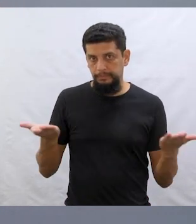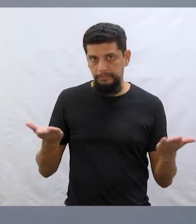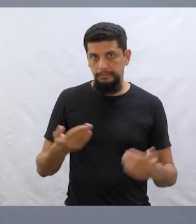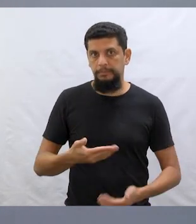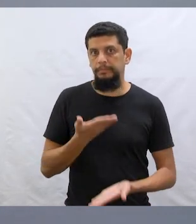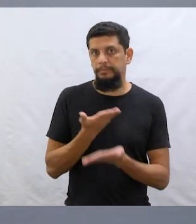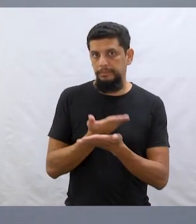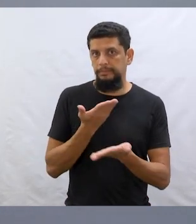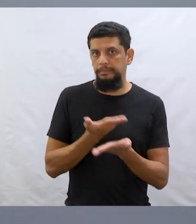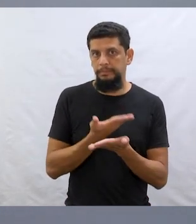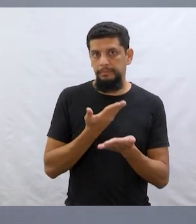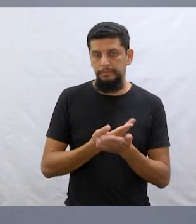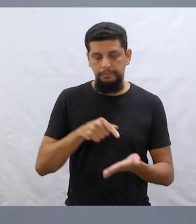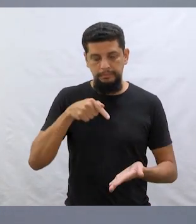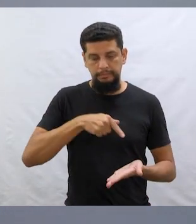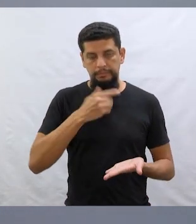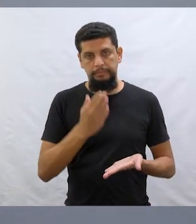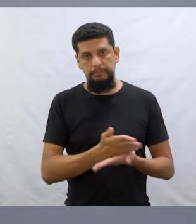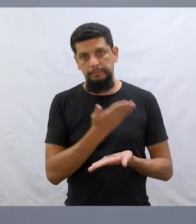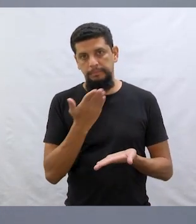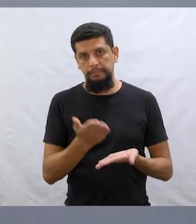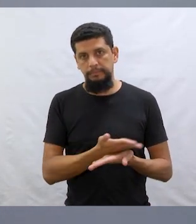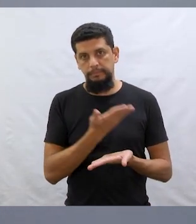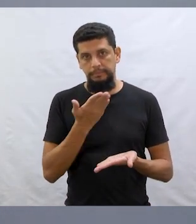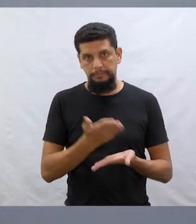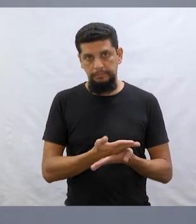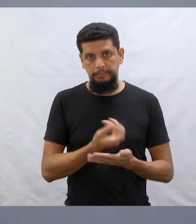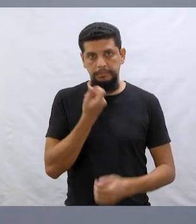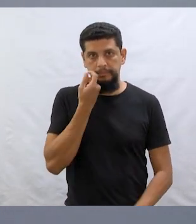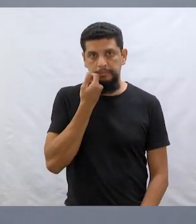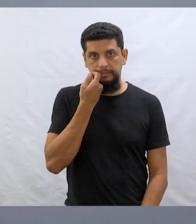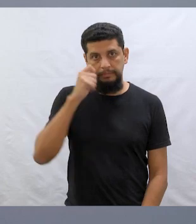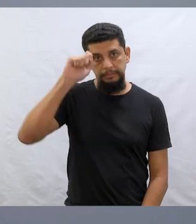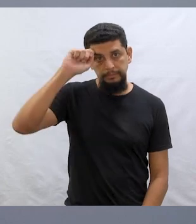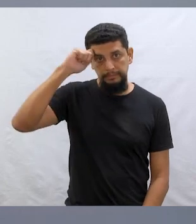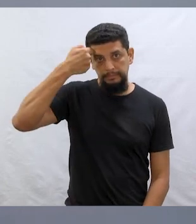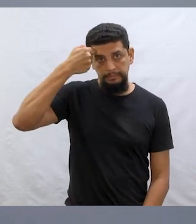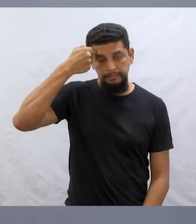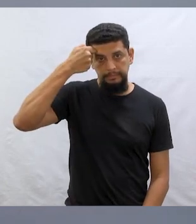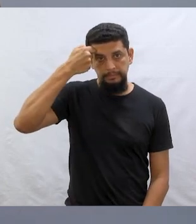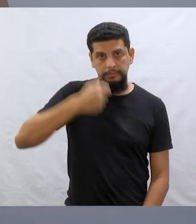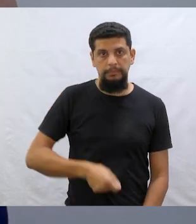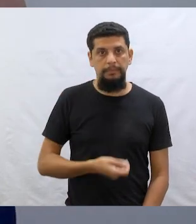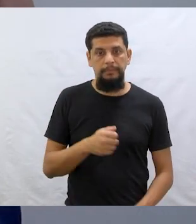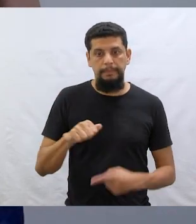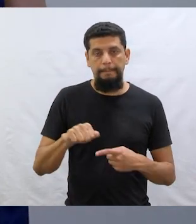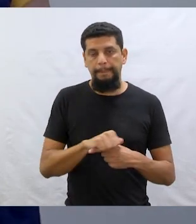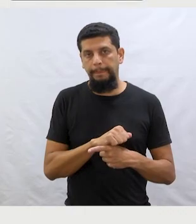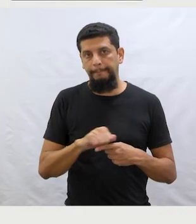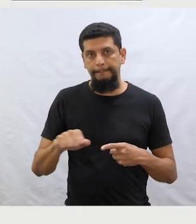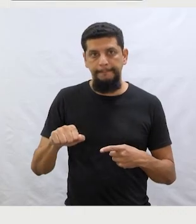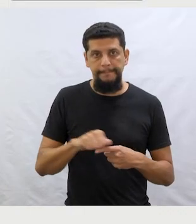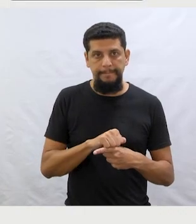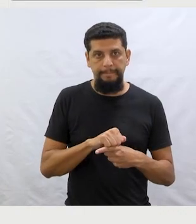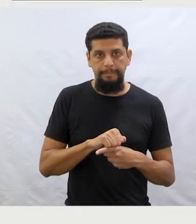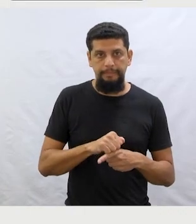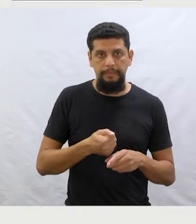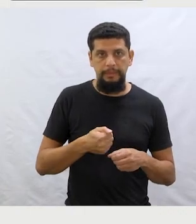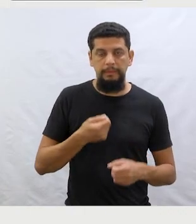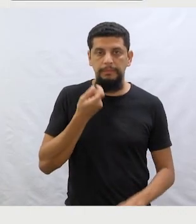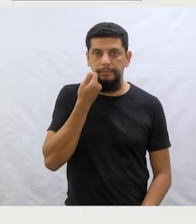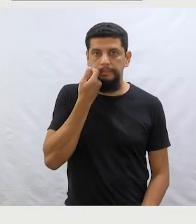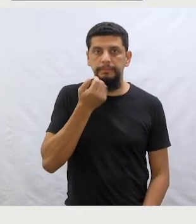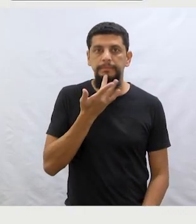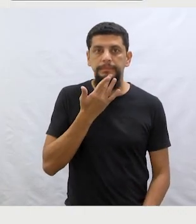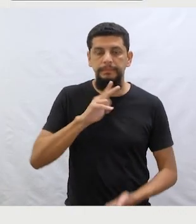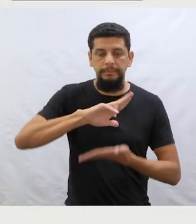para nossa aula. O caderno, o lápis de escrever, a borracha, o lápis